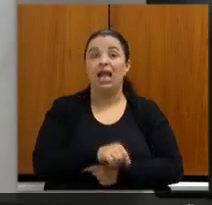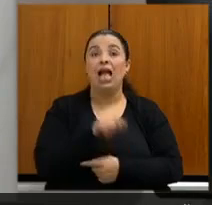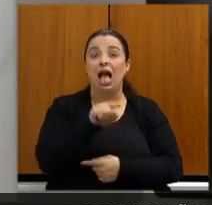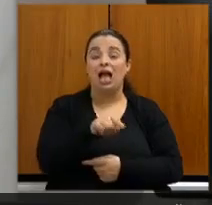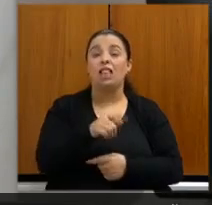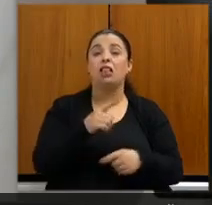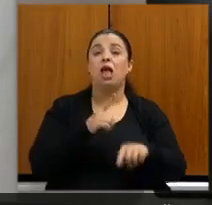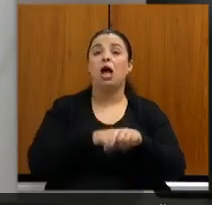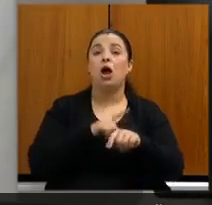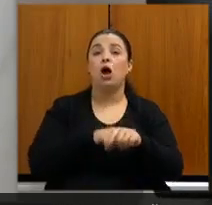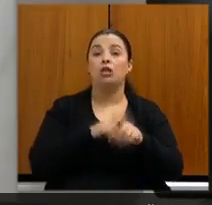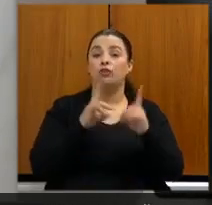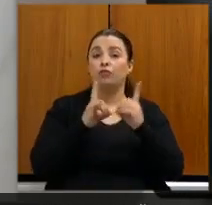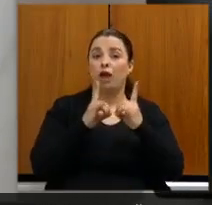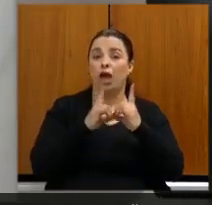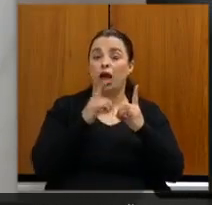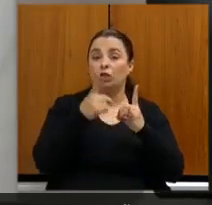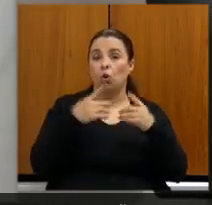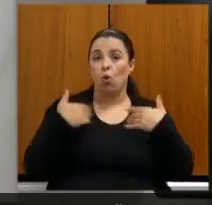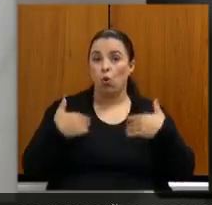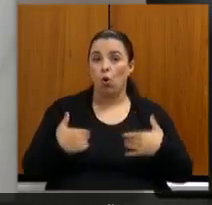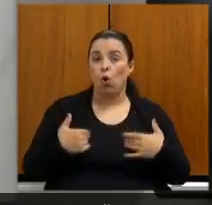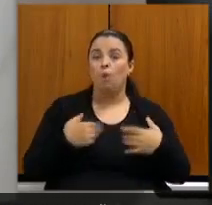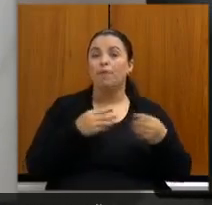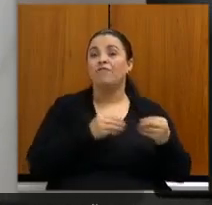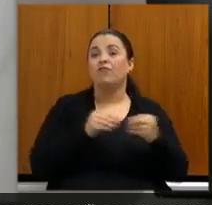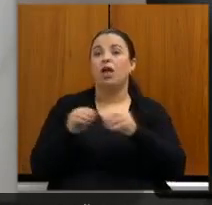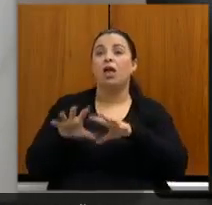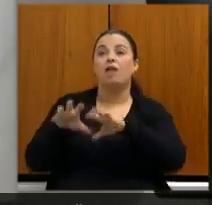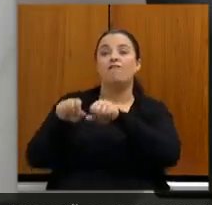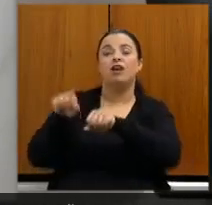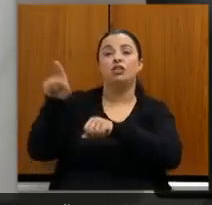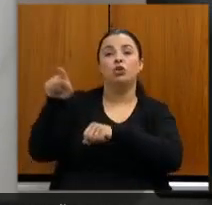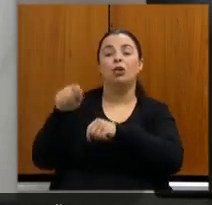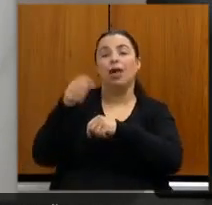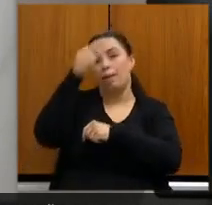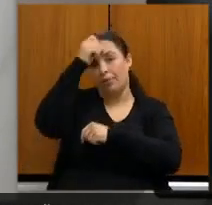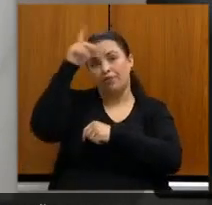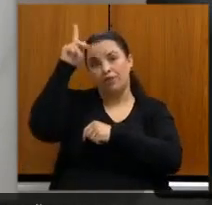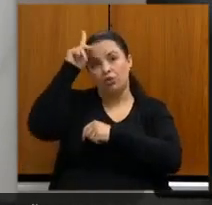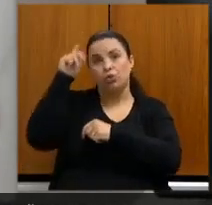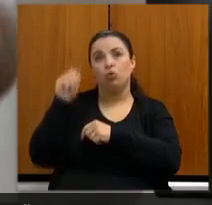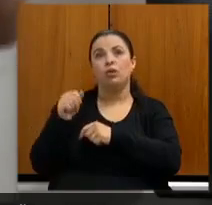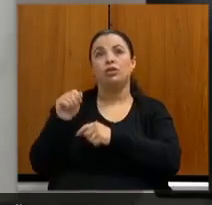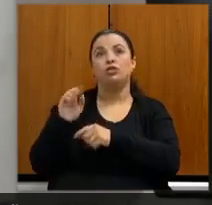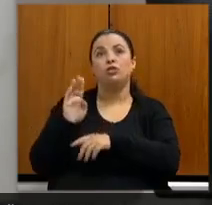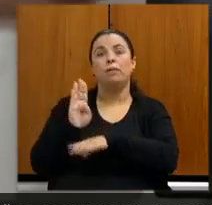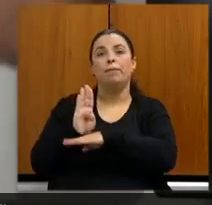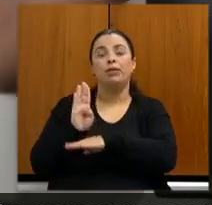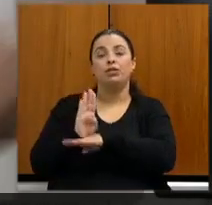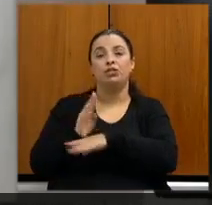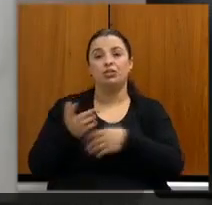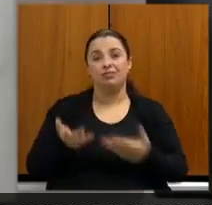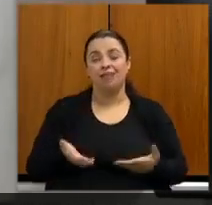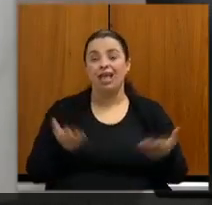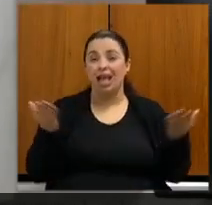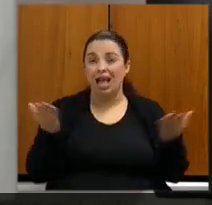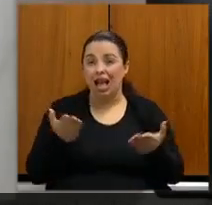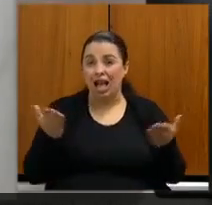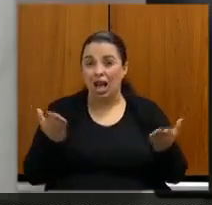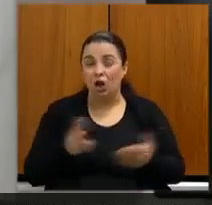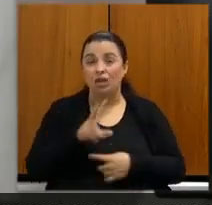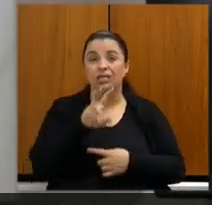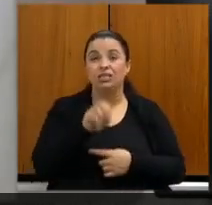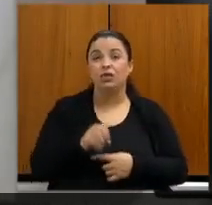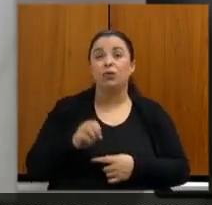de a e agora que tá cheio 50 mil famílias de baixo da Cruz do aluguel e sendo pisadas